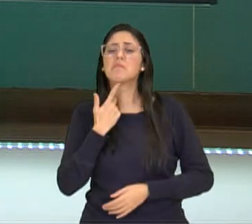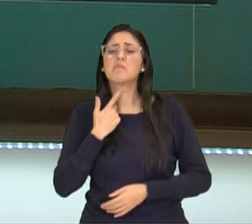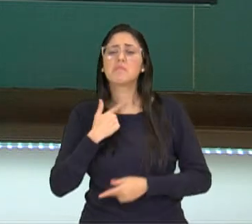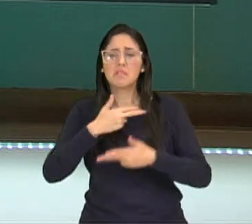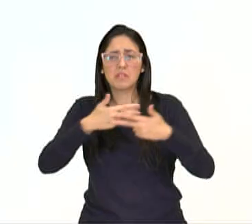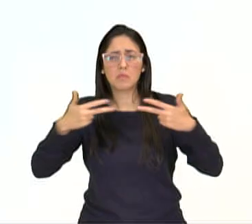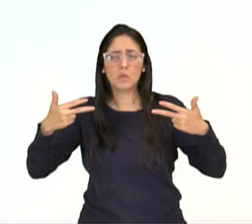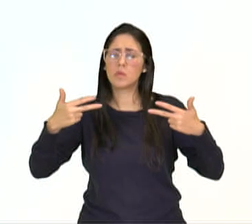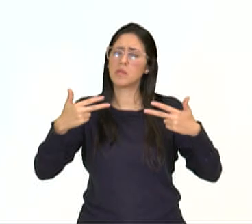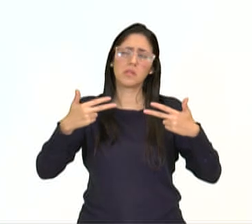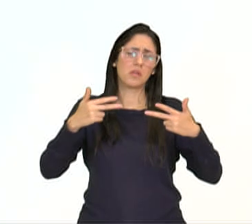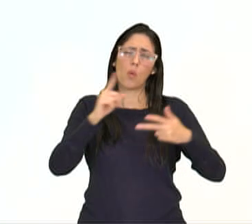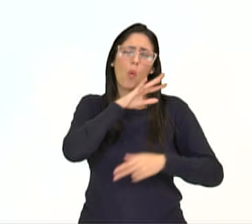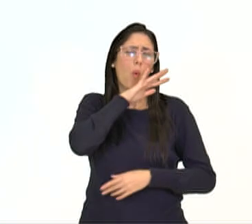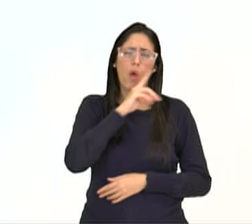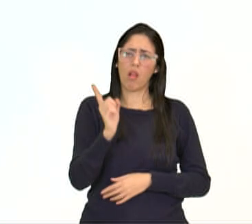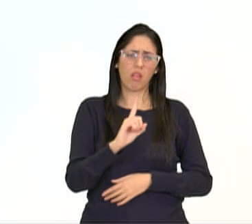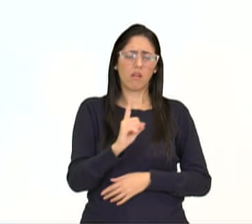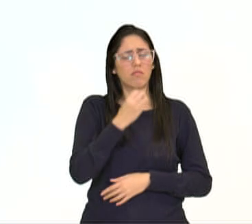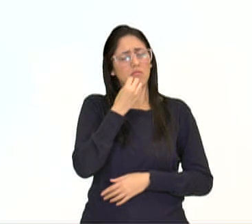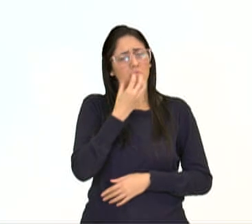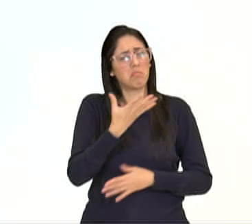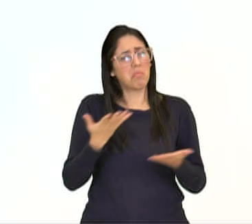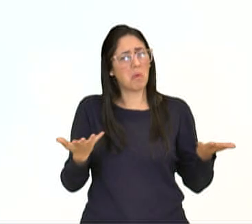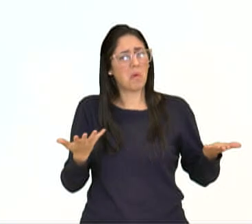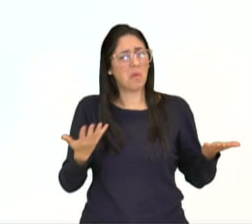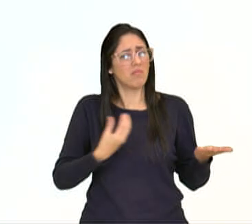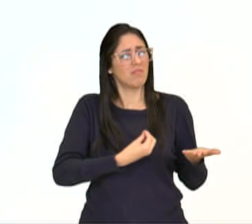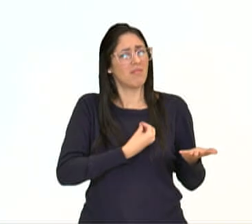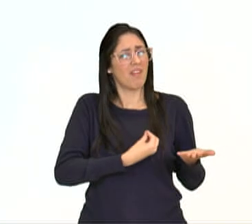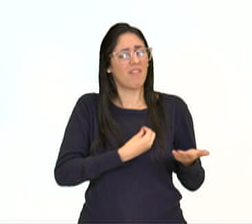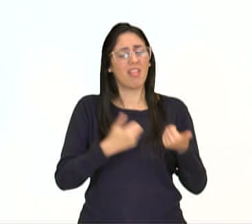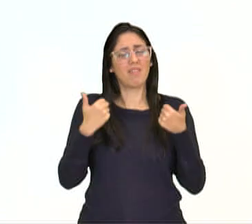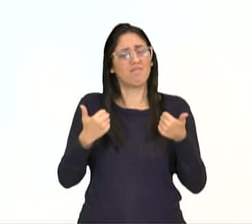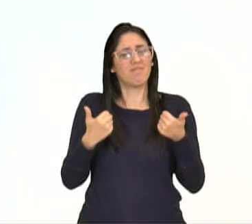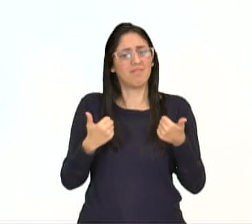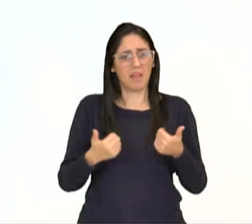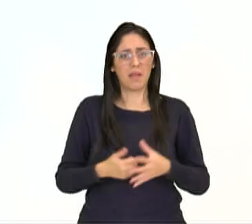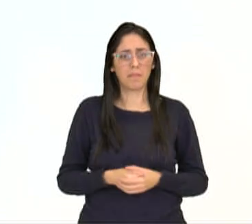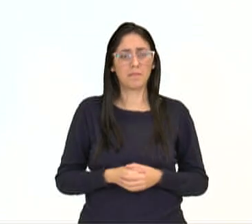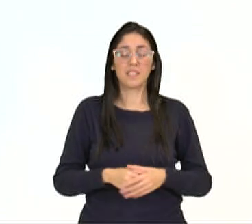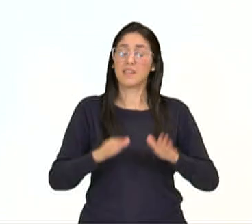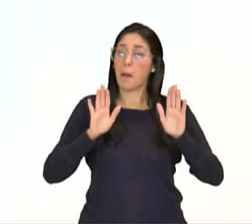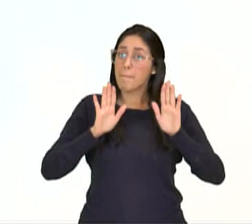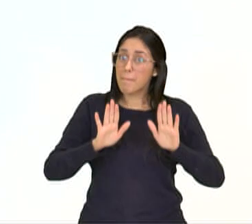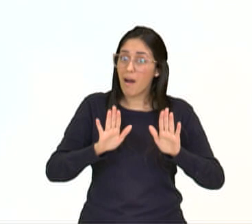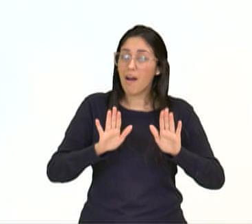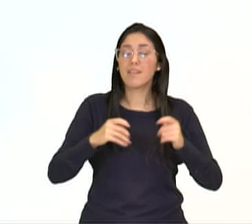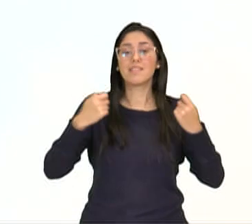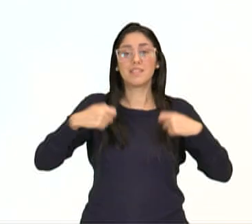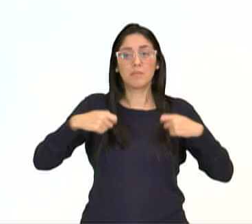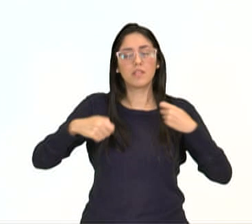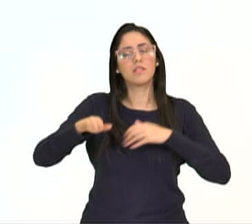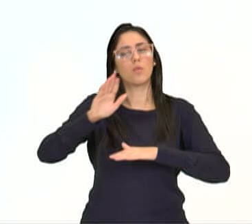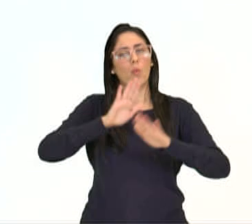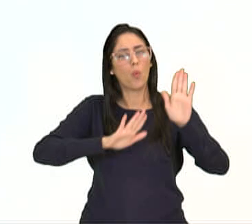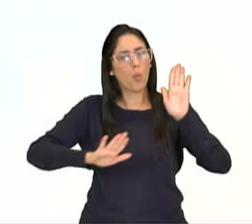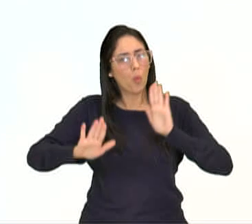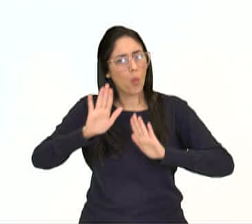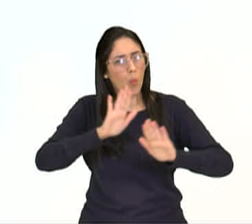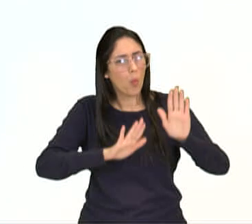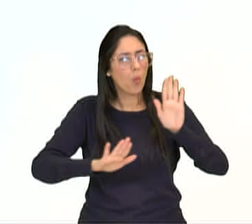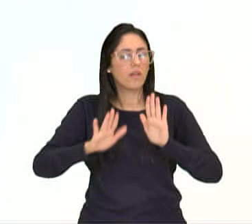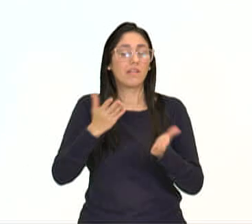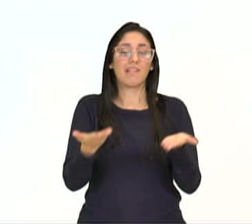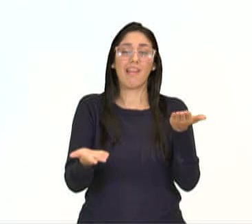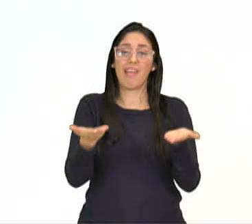muito salutar e que faz a gente ter uma vida bastante saudável. Mas nós temos que sempre buscar o que a gente chama de